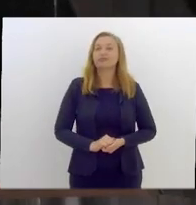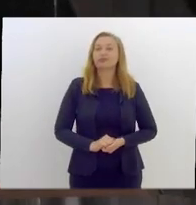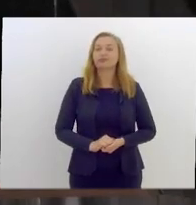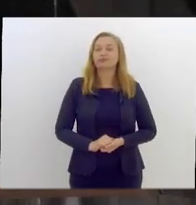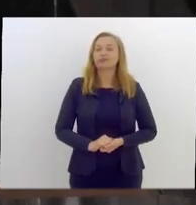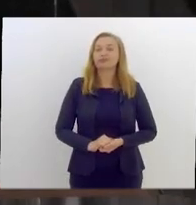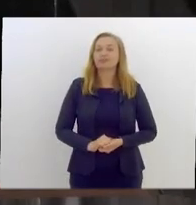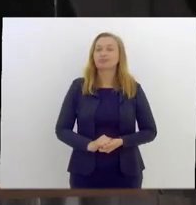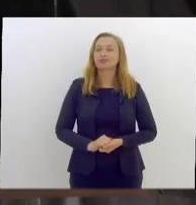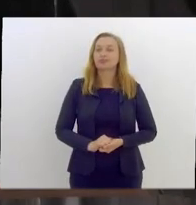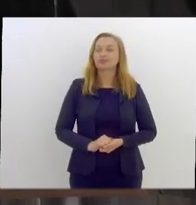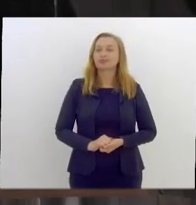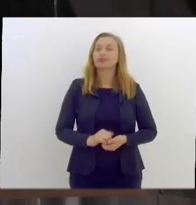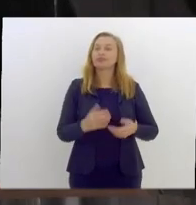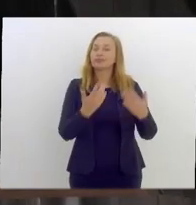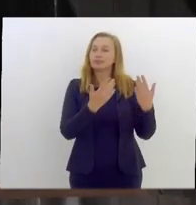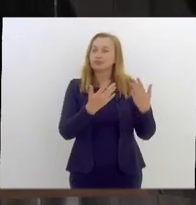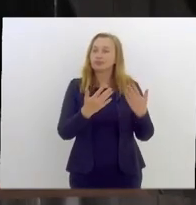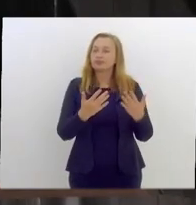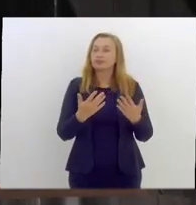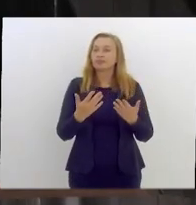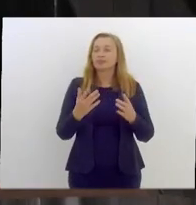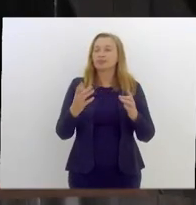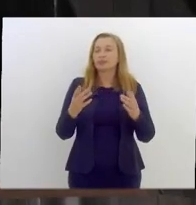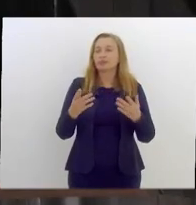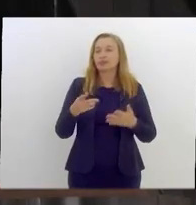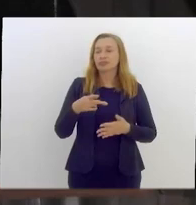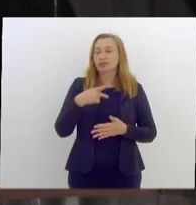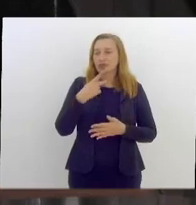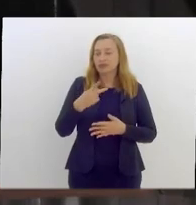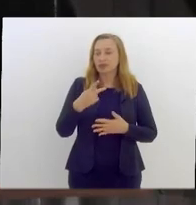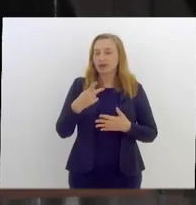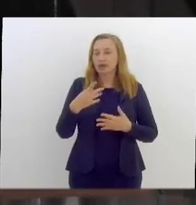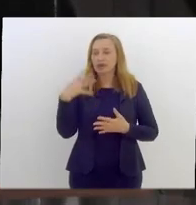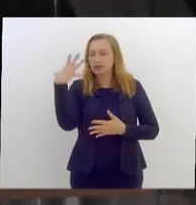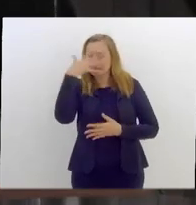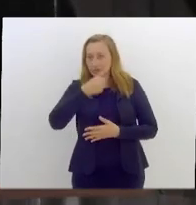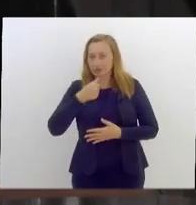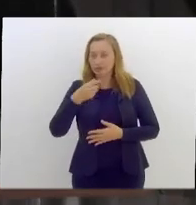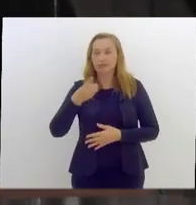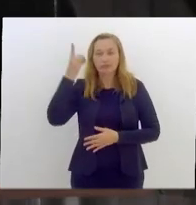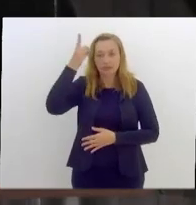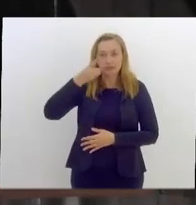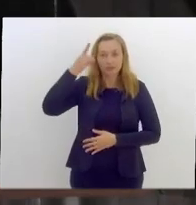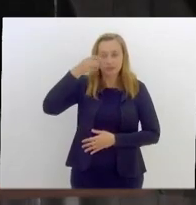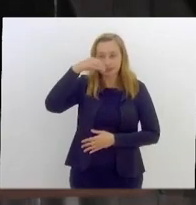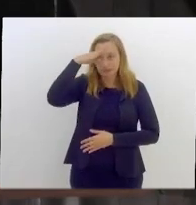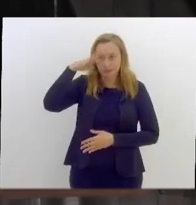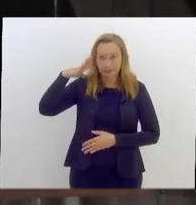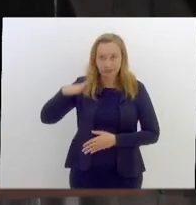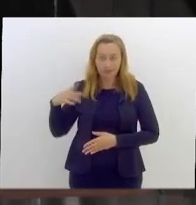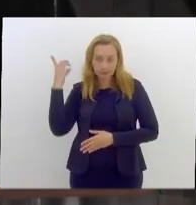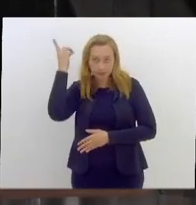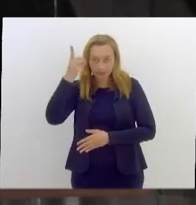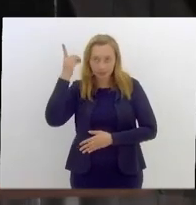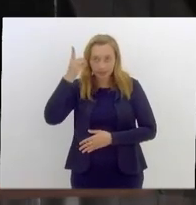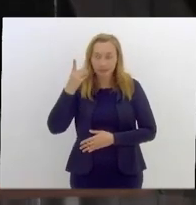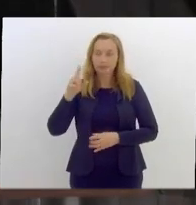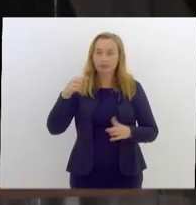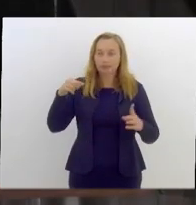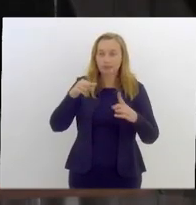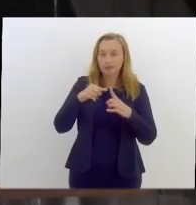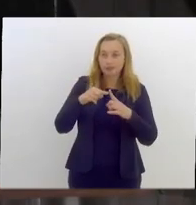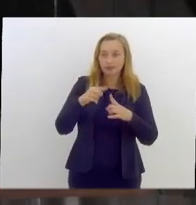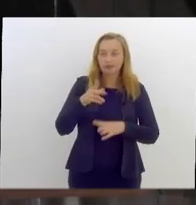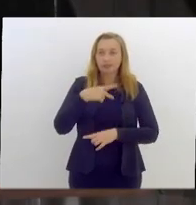às elegantes palavras da nossa deputada Ana Passos e às firmes e objetivas